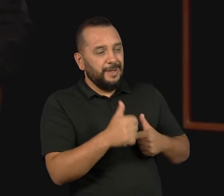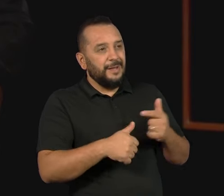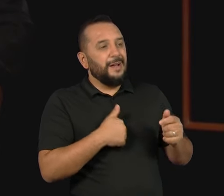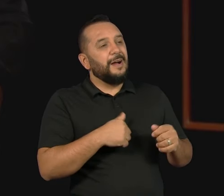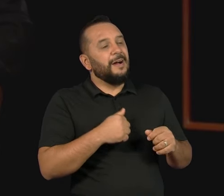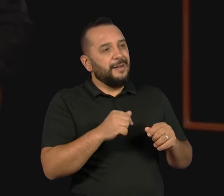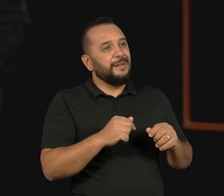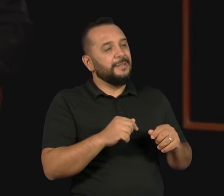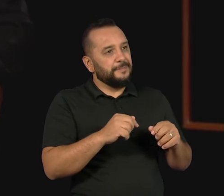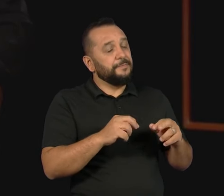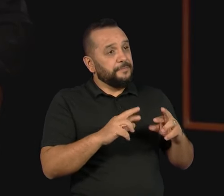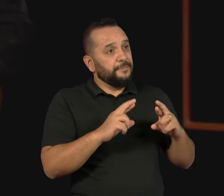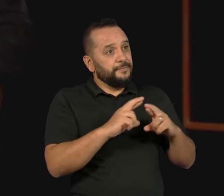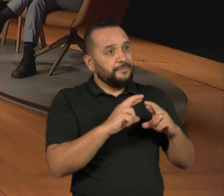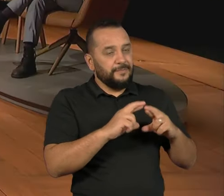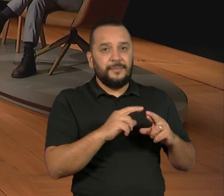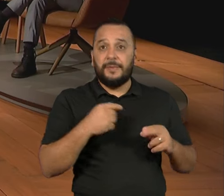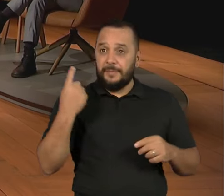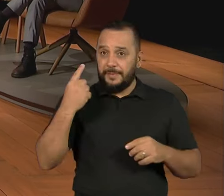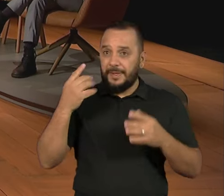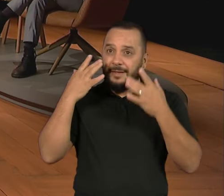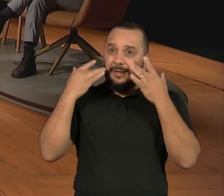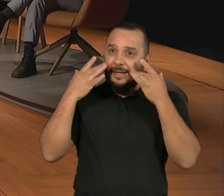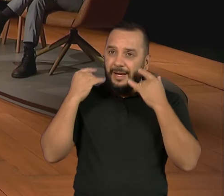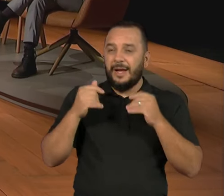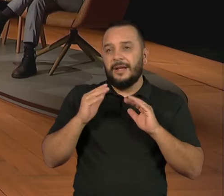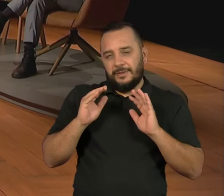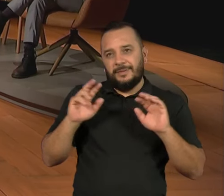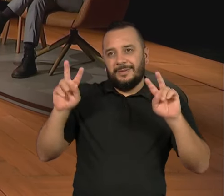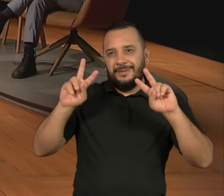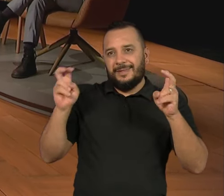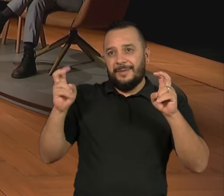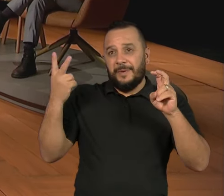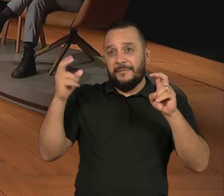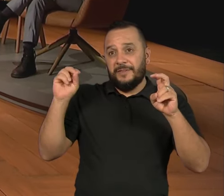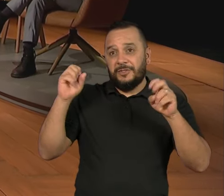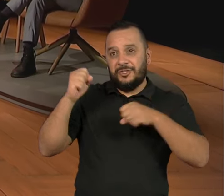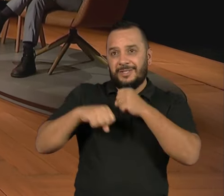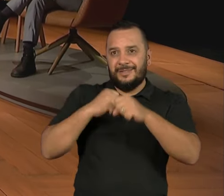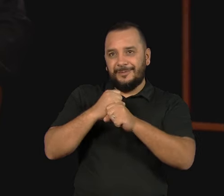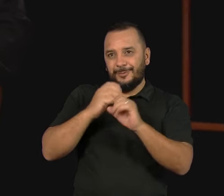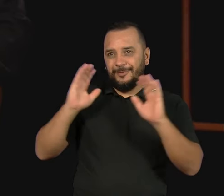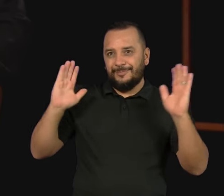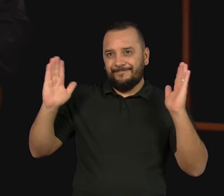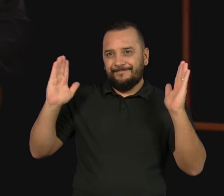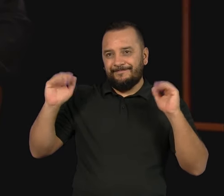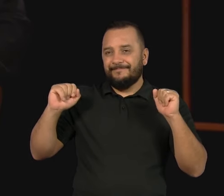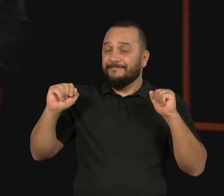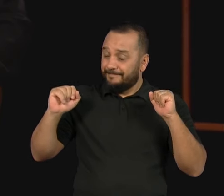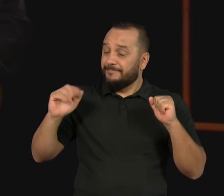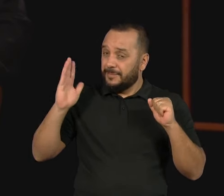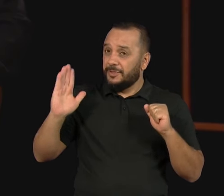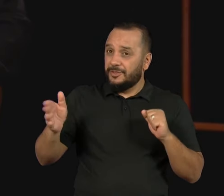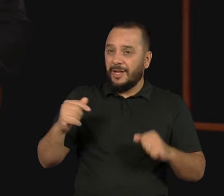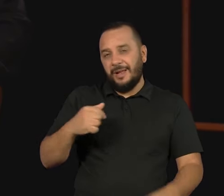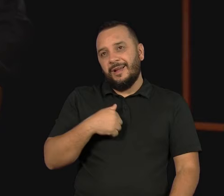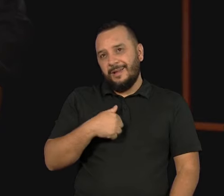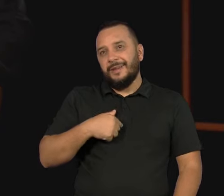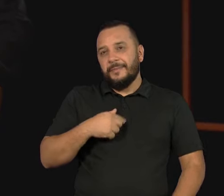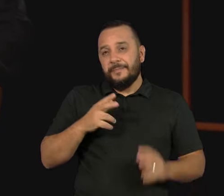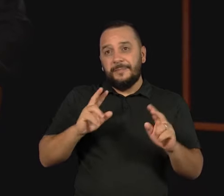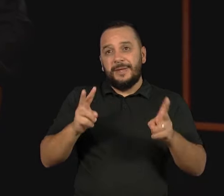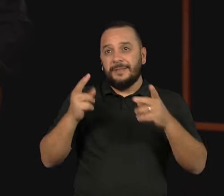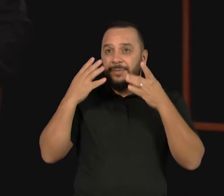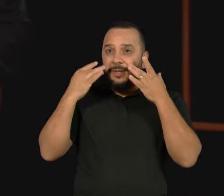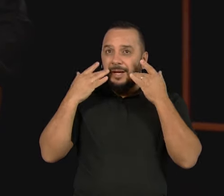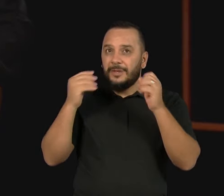primeiro com a peça Lira dos 20 anos, do Paulo César Coutinho, em que nós tivemos essa oportunidade de estarmos no mesmo espetáculo juntos.